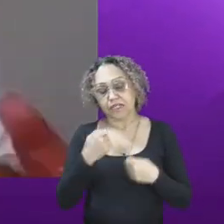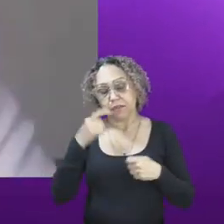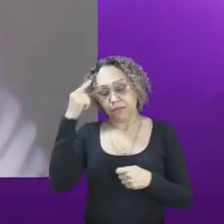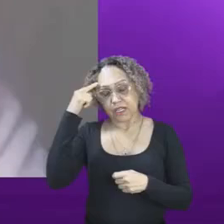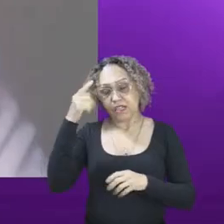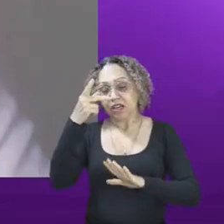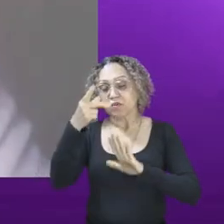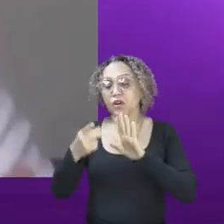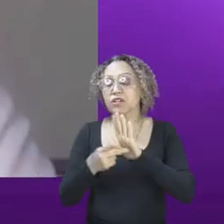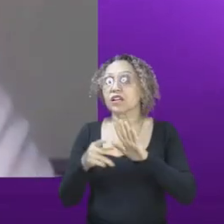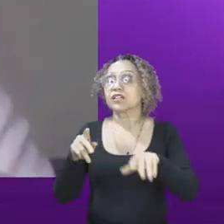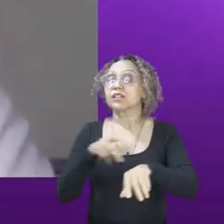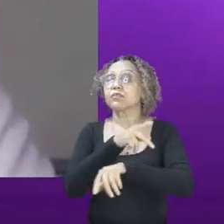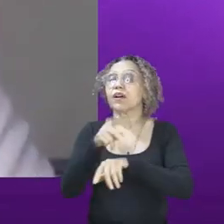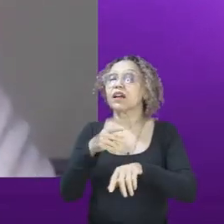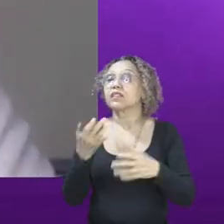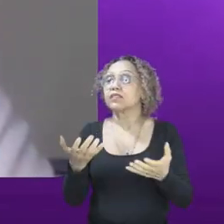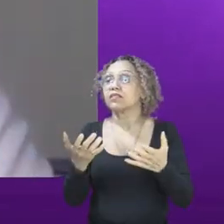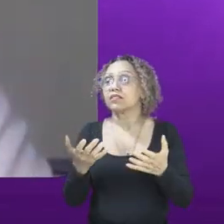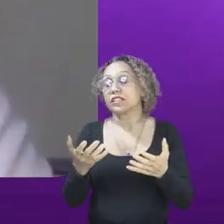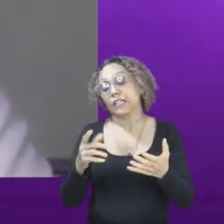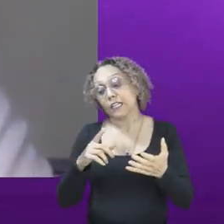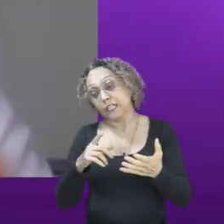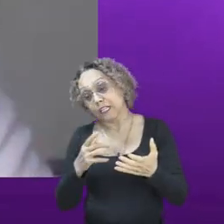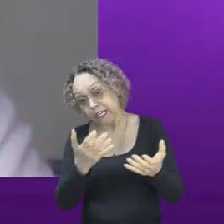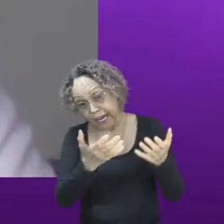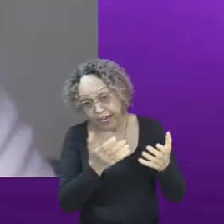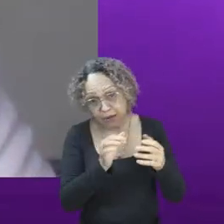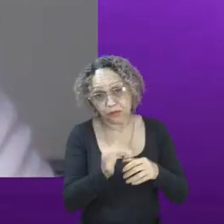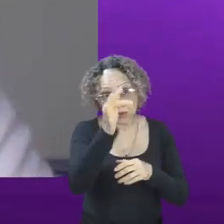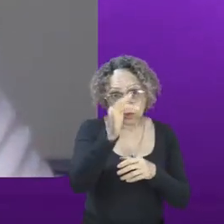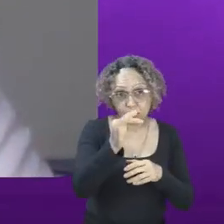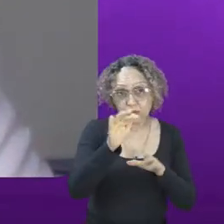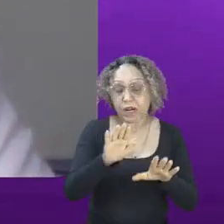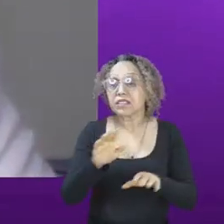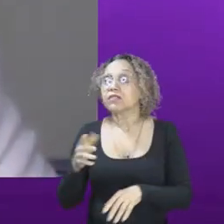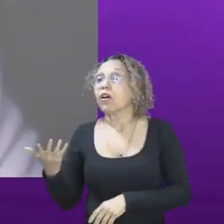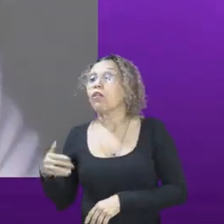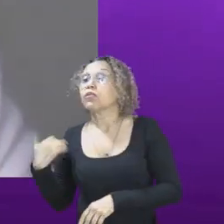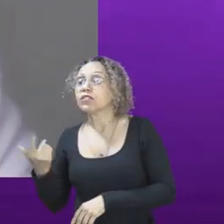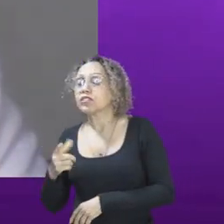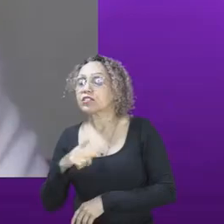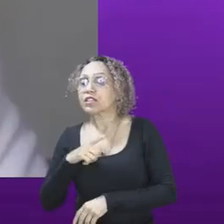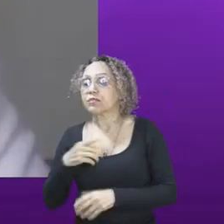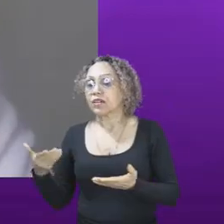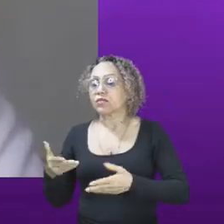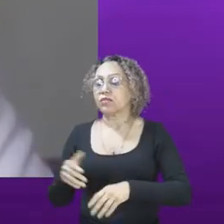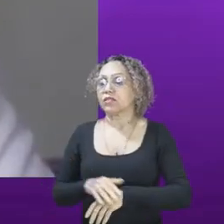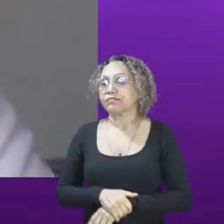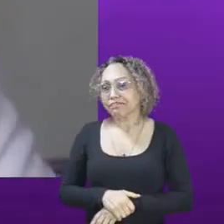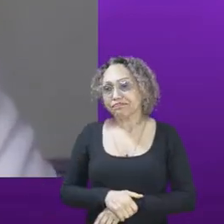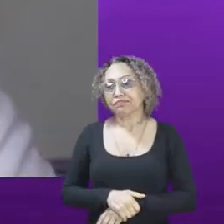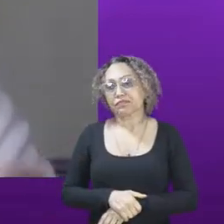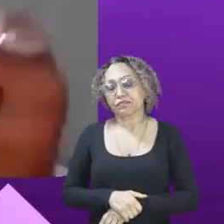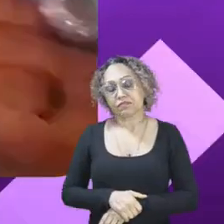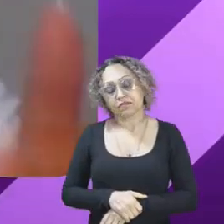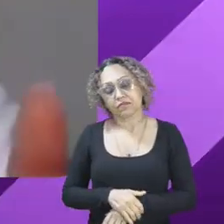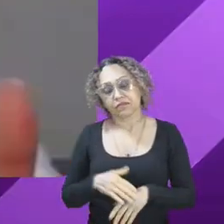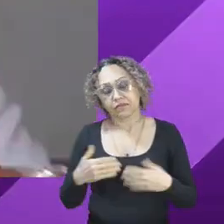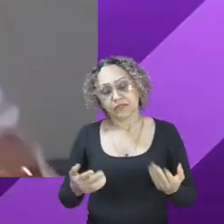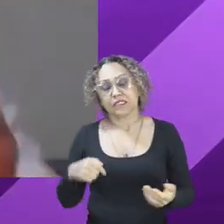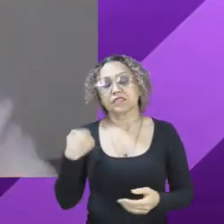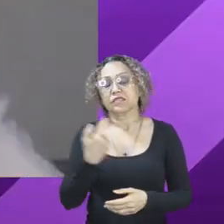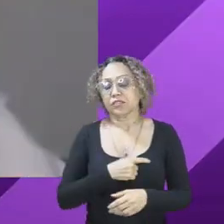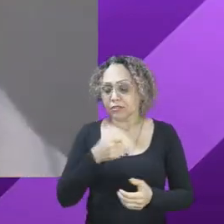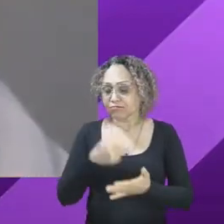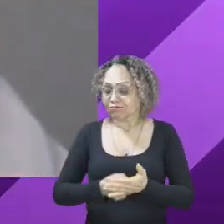E aí, o tema da marcha é esse, né? É enfrentar o racismo e promover o bem viver, né?